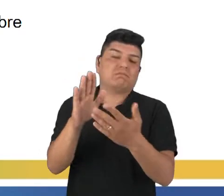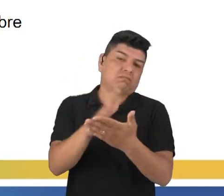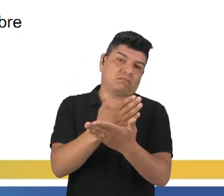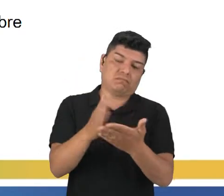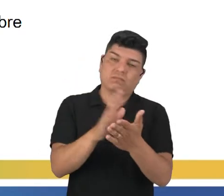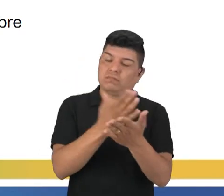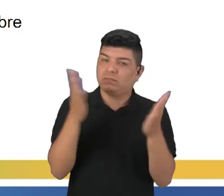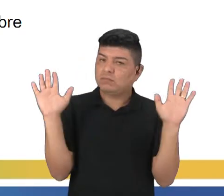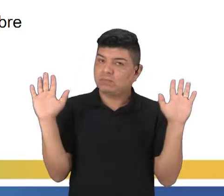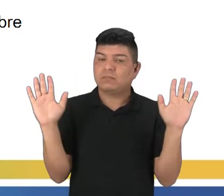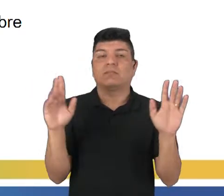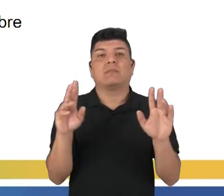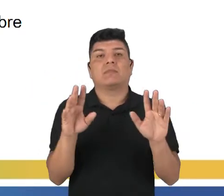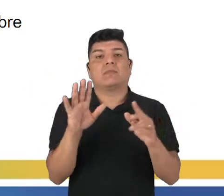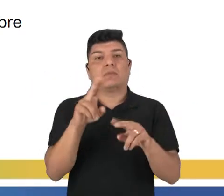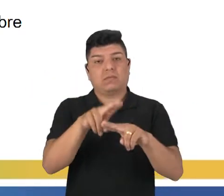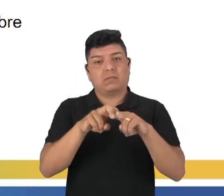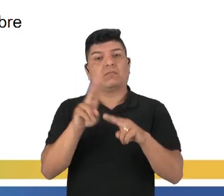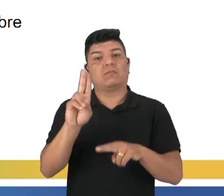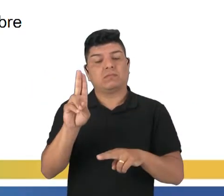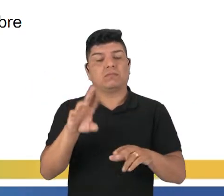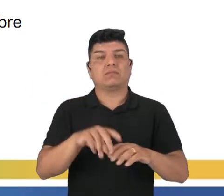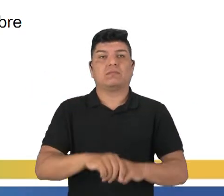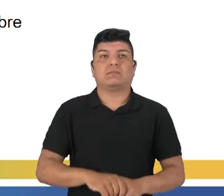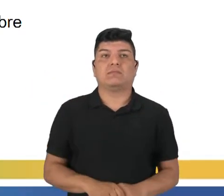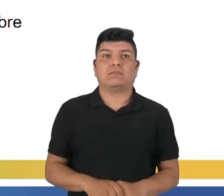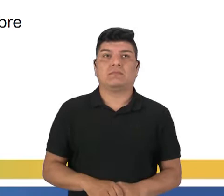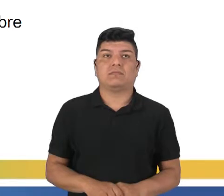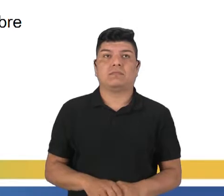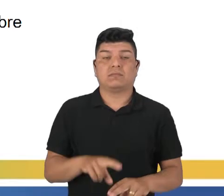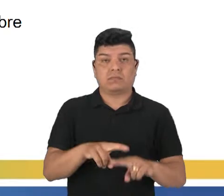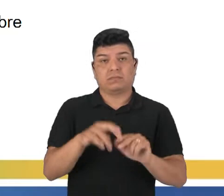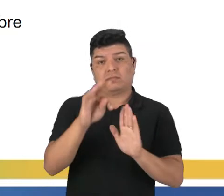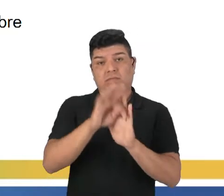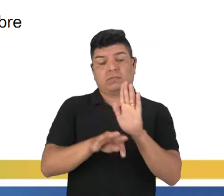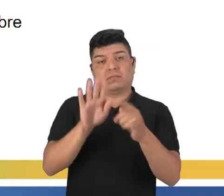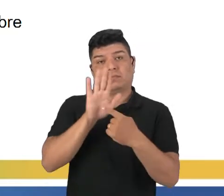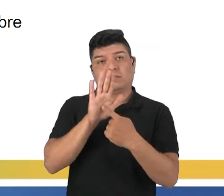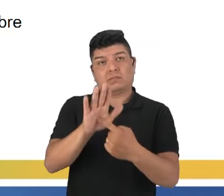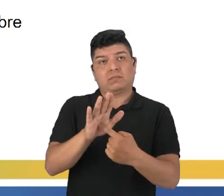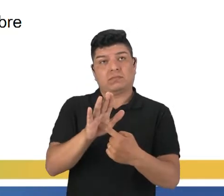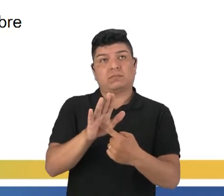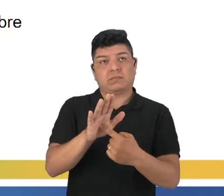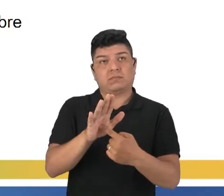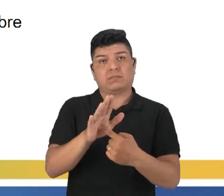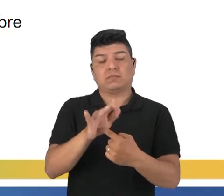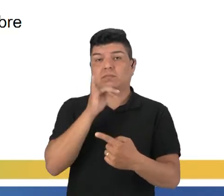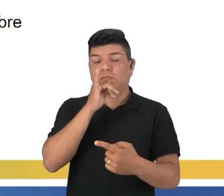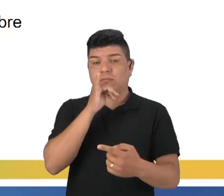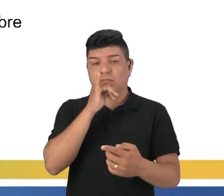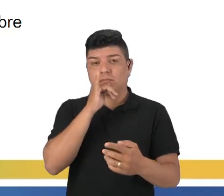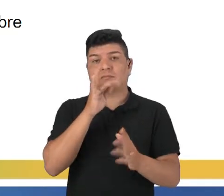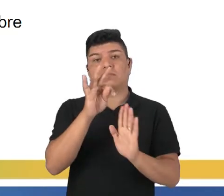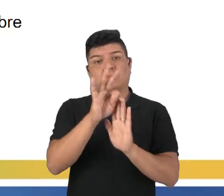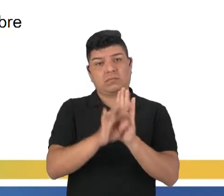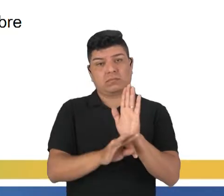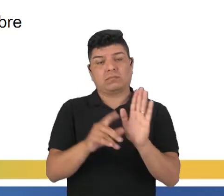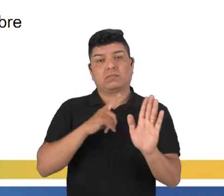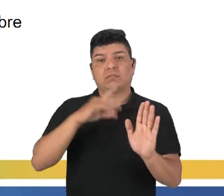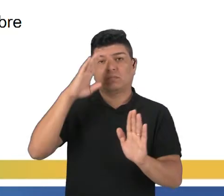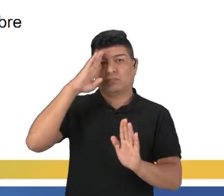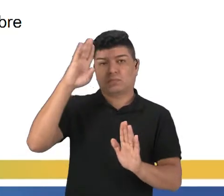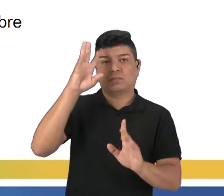alguma coisa, tá? Por isso que se chama expositivo, tá certo? Então, o texto expositivo é um tipo textual, tá? Que tem